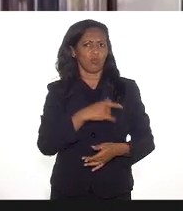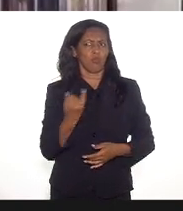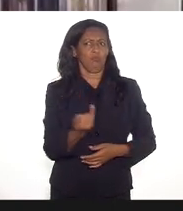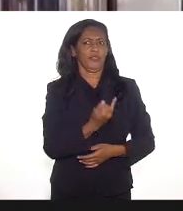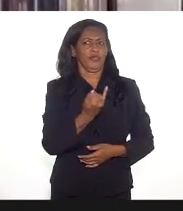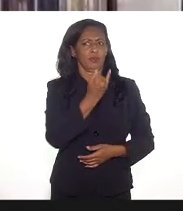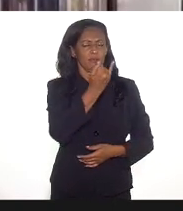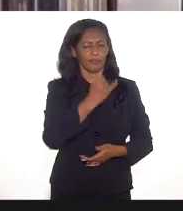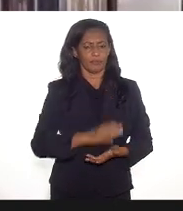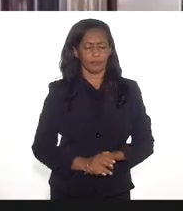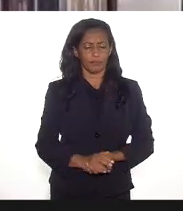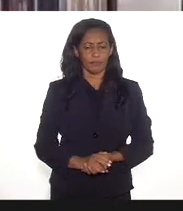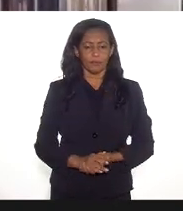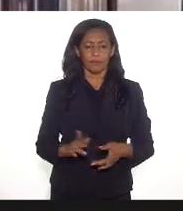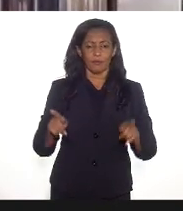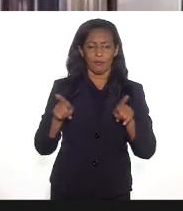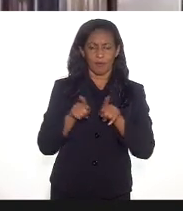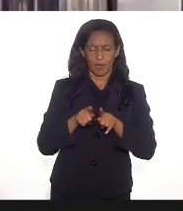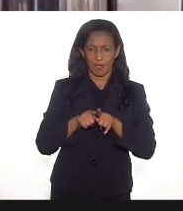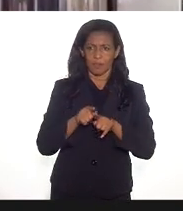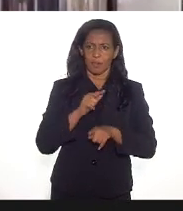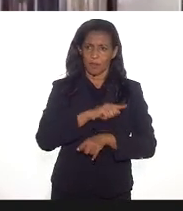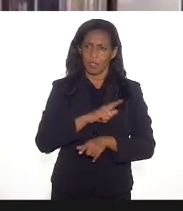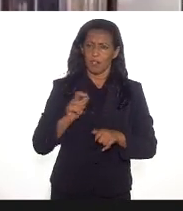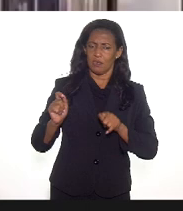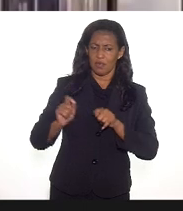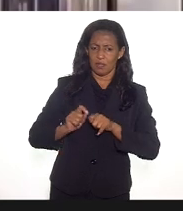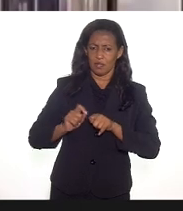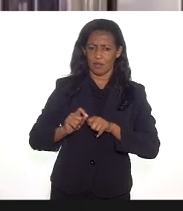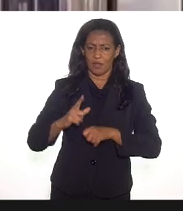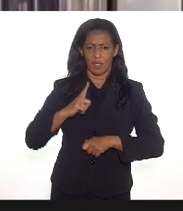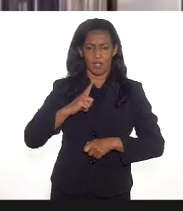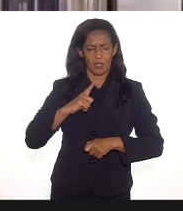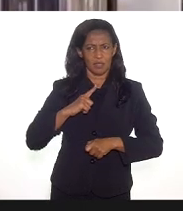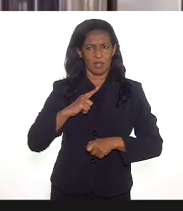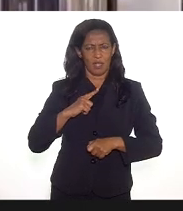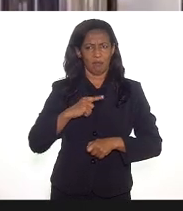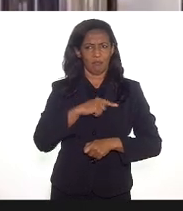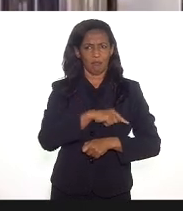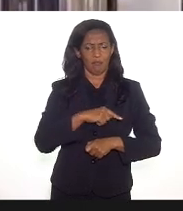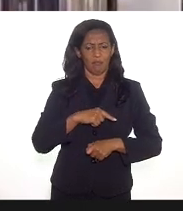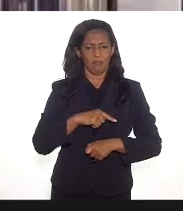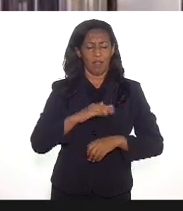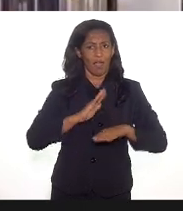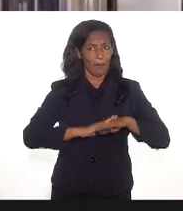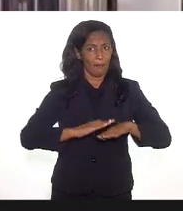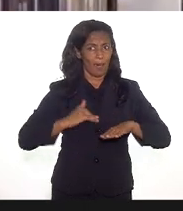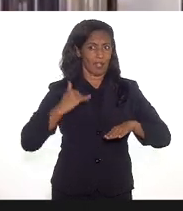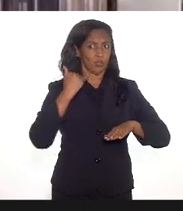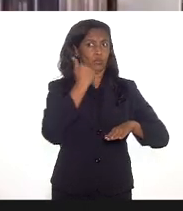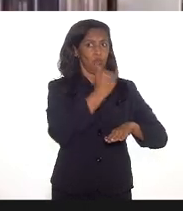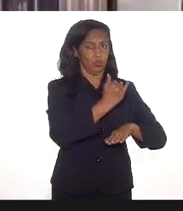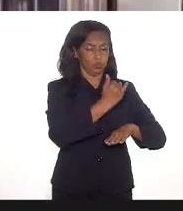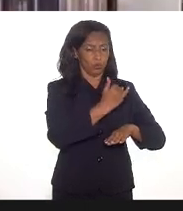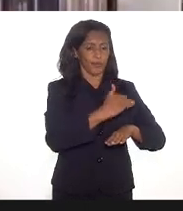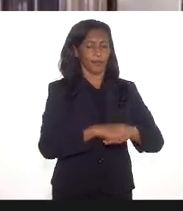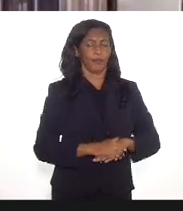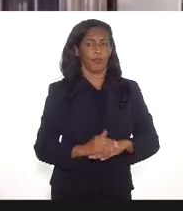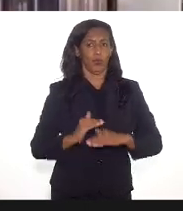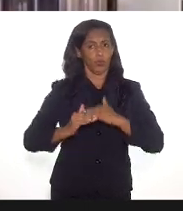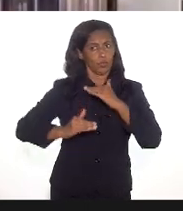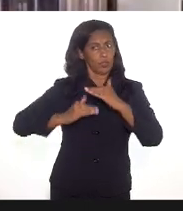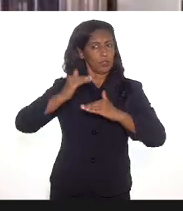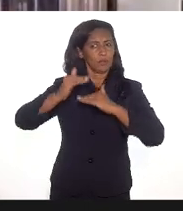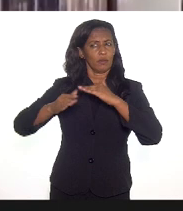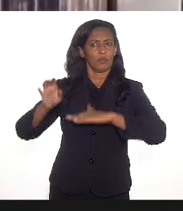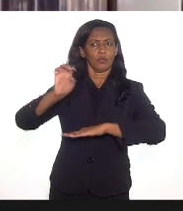inclusive, com condições disto realmente ser um elemento a mais no